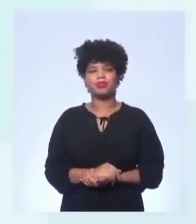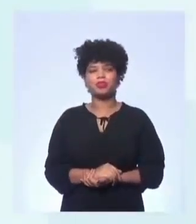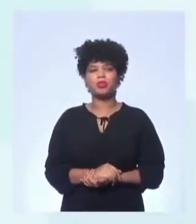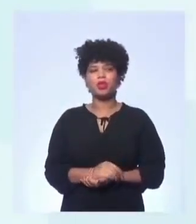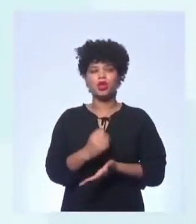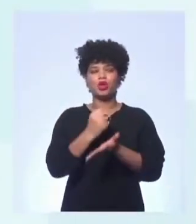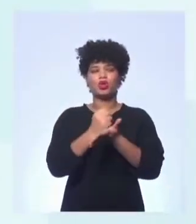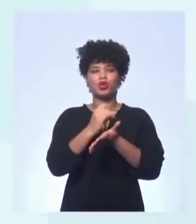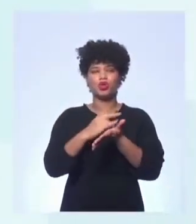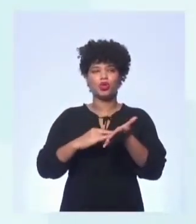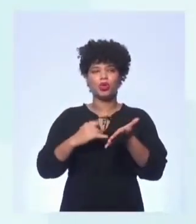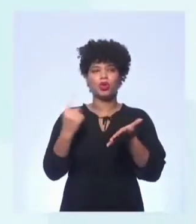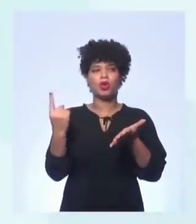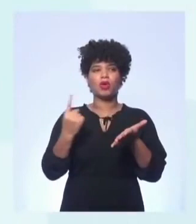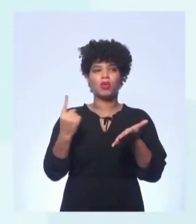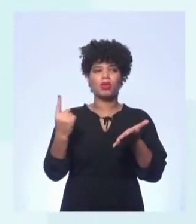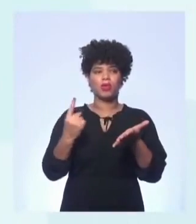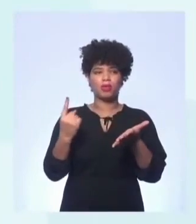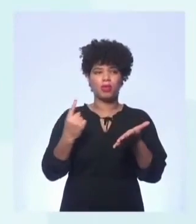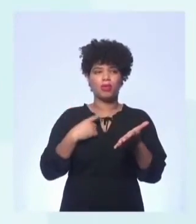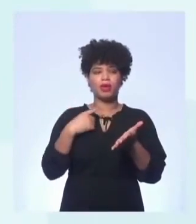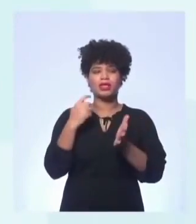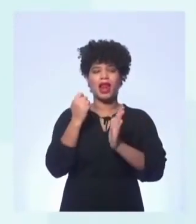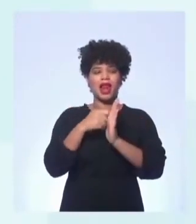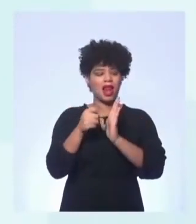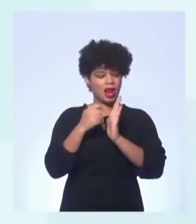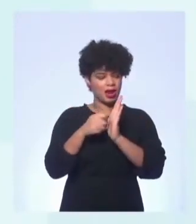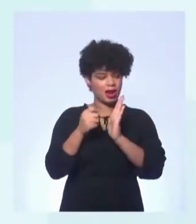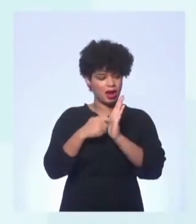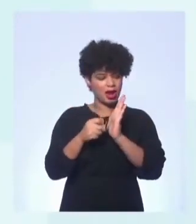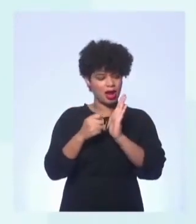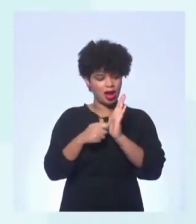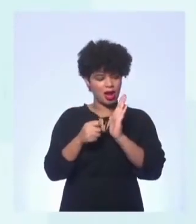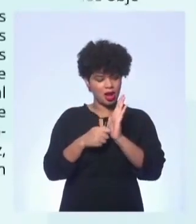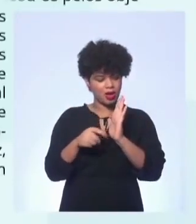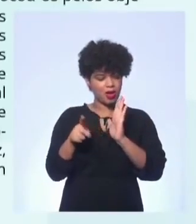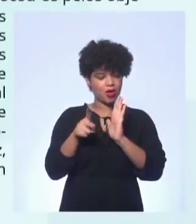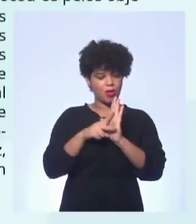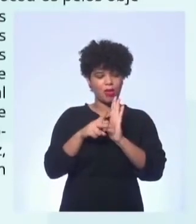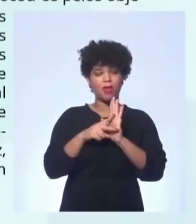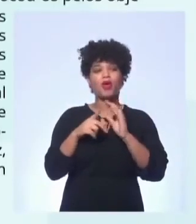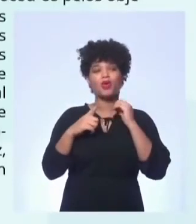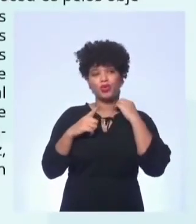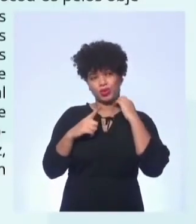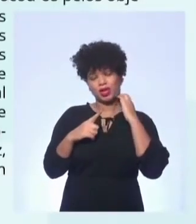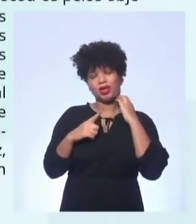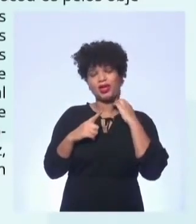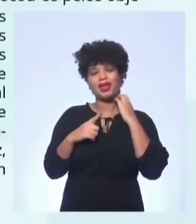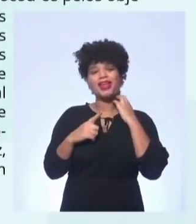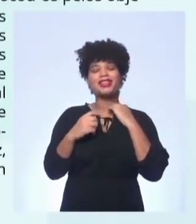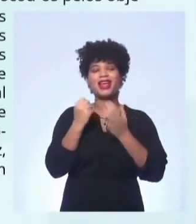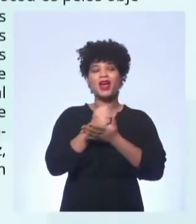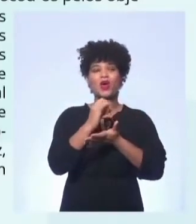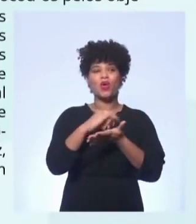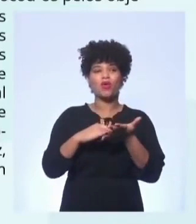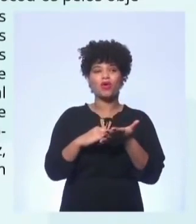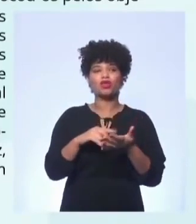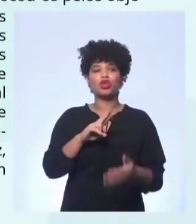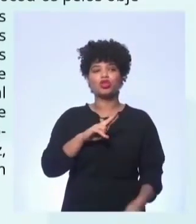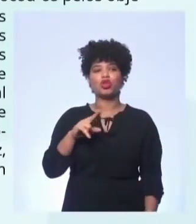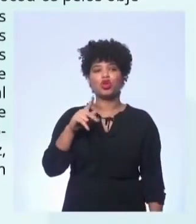Primeiro documento oficial escrito nas terras brasileiras. Nós temos a carta de